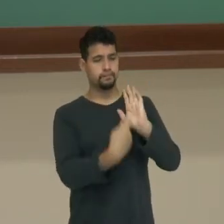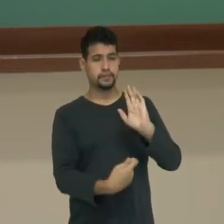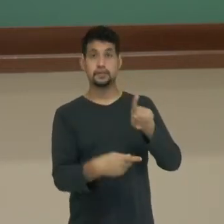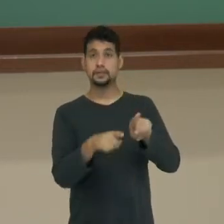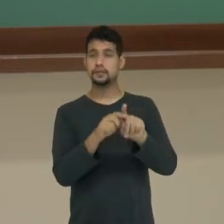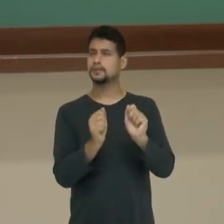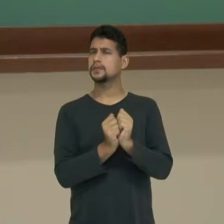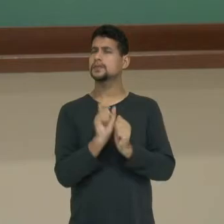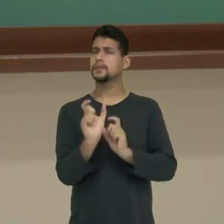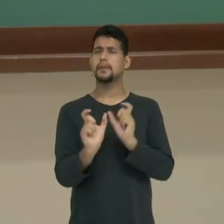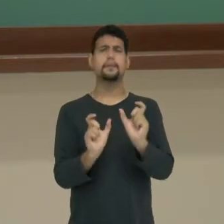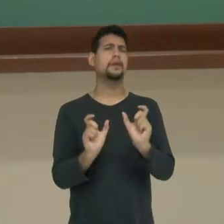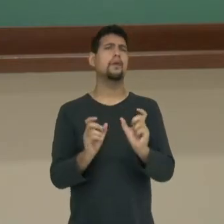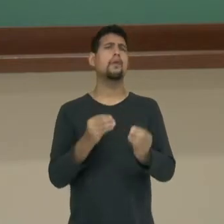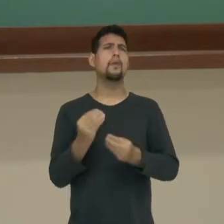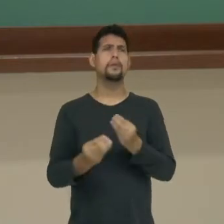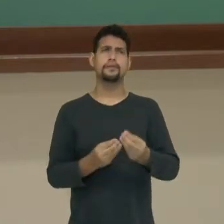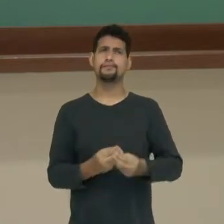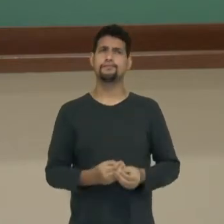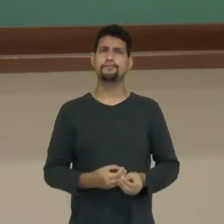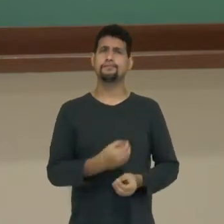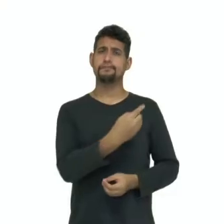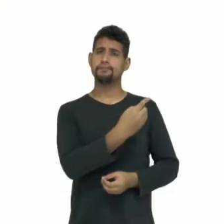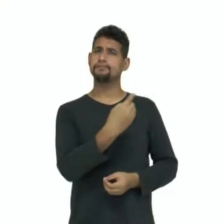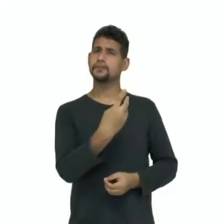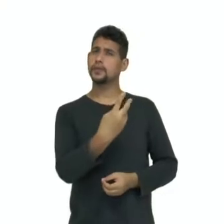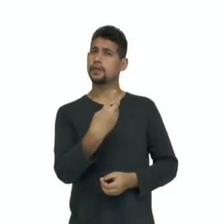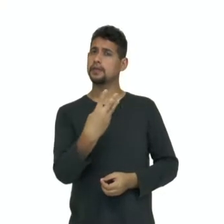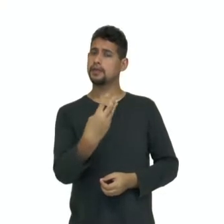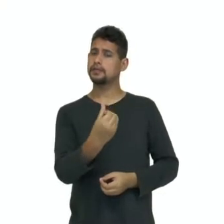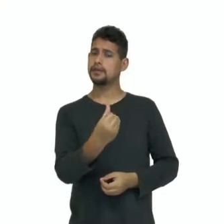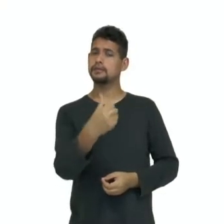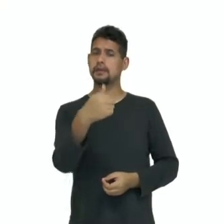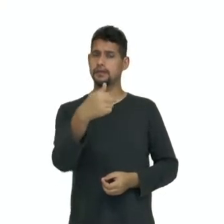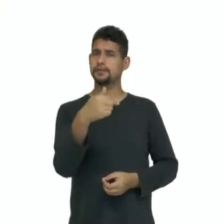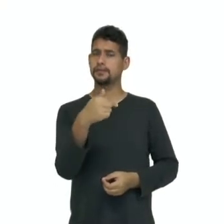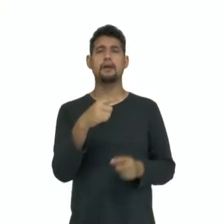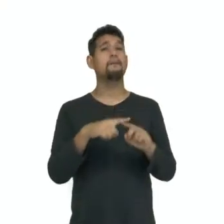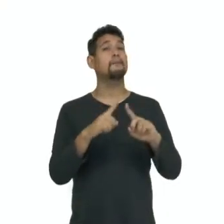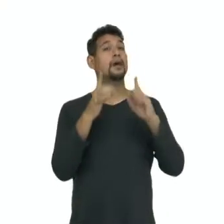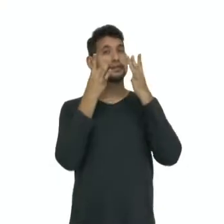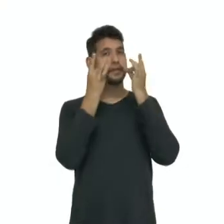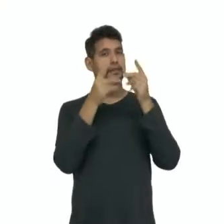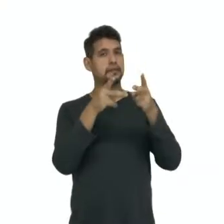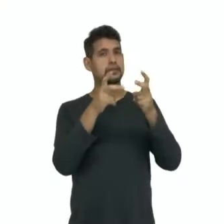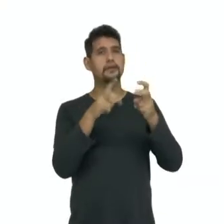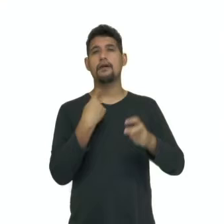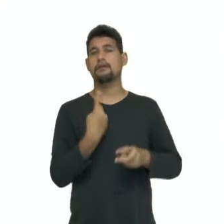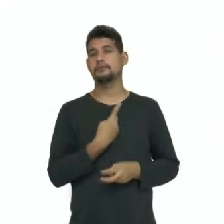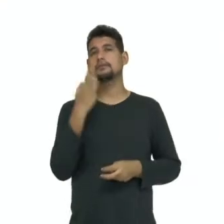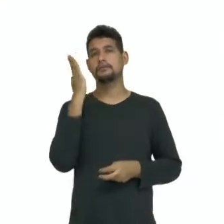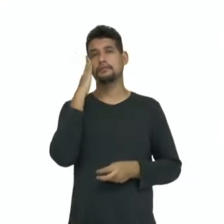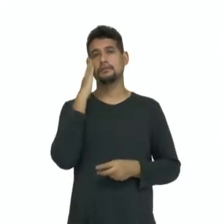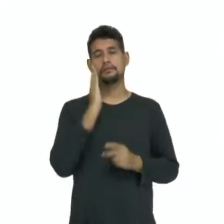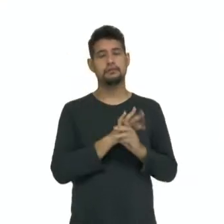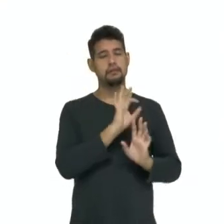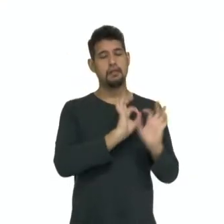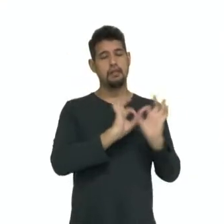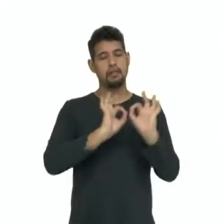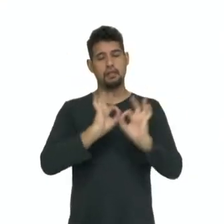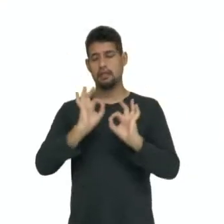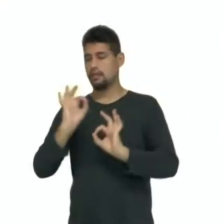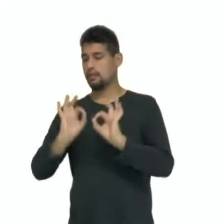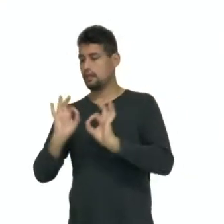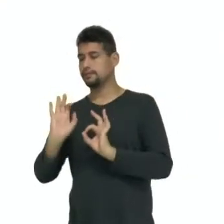os algarismos 1, 2, 3, 6 e 7. Então observe que sabemos que a ordem dos